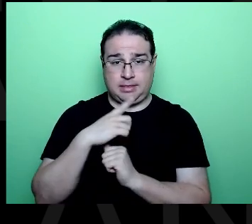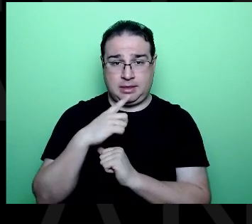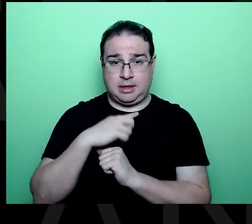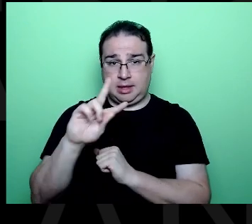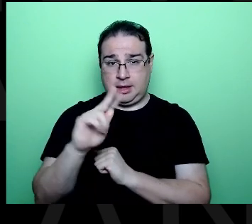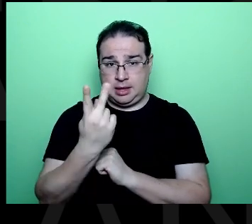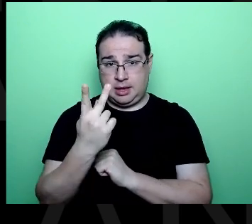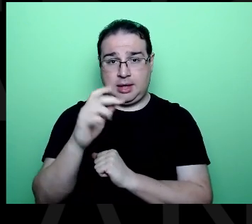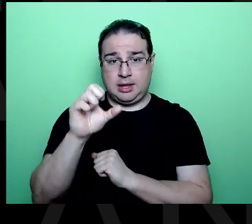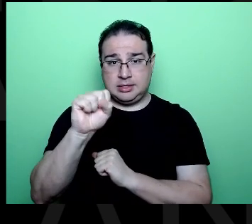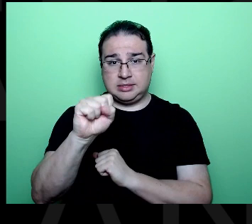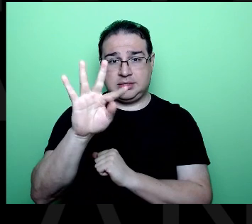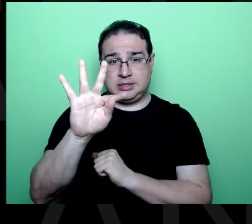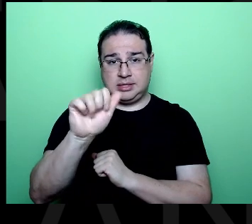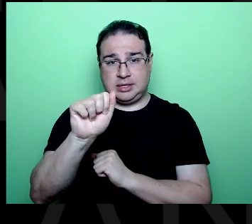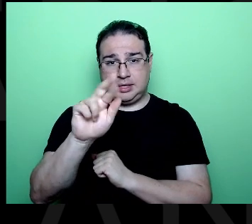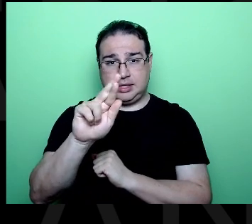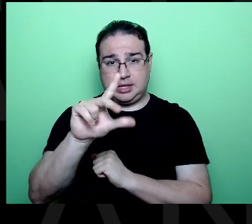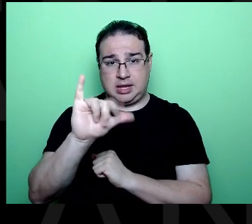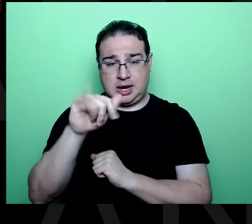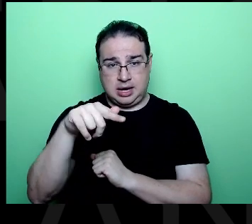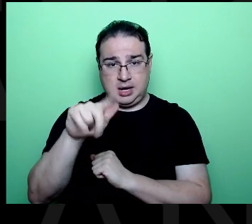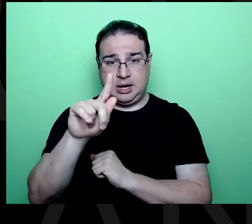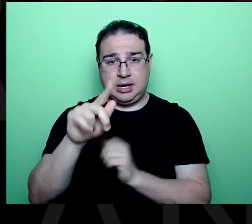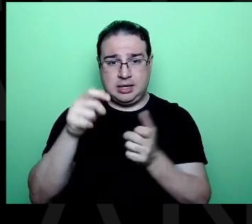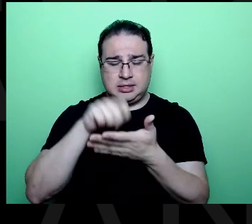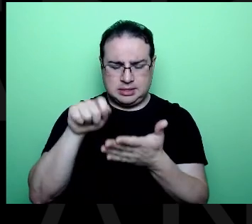a Heloísa Starling, em um livro que ela escreveu,